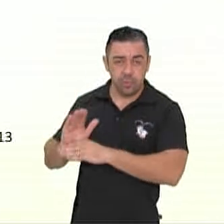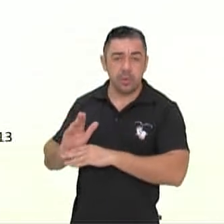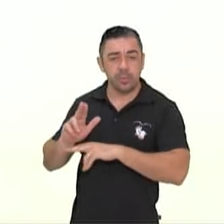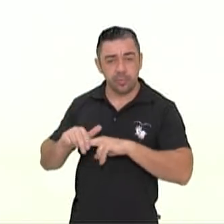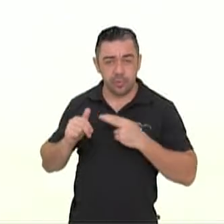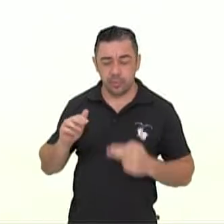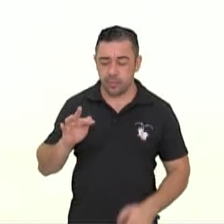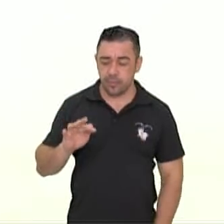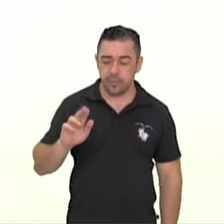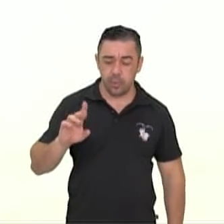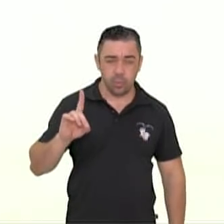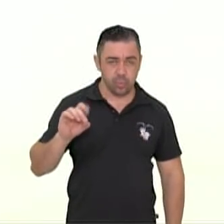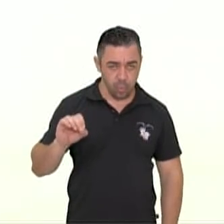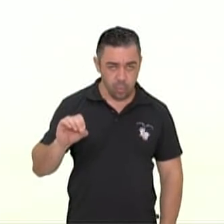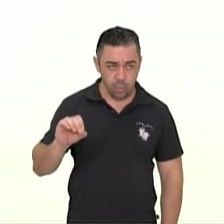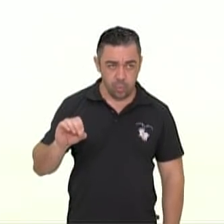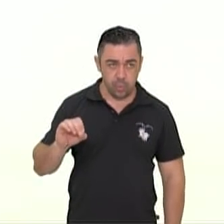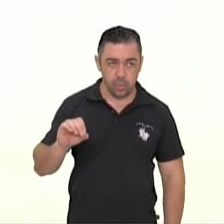feudo.